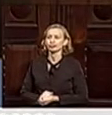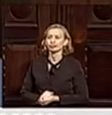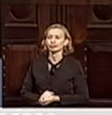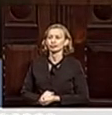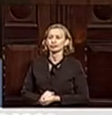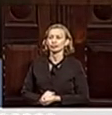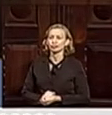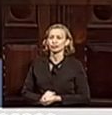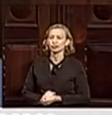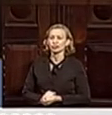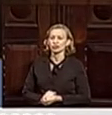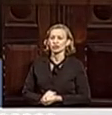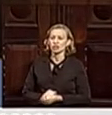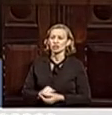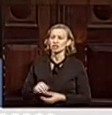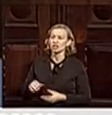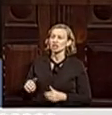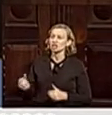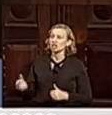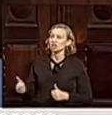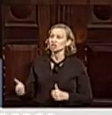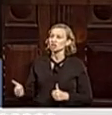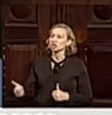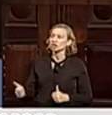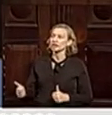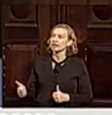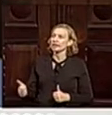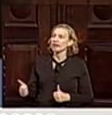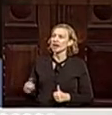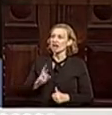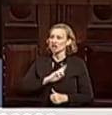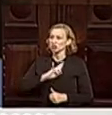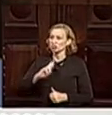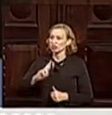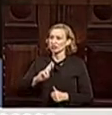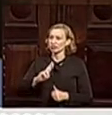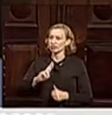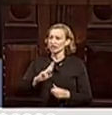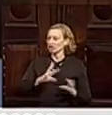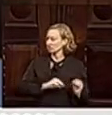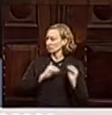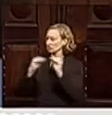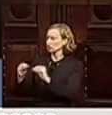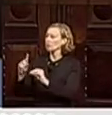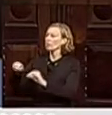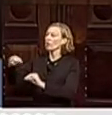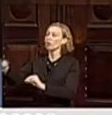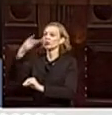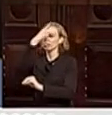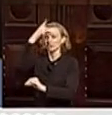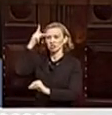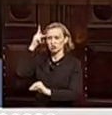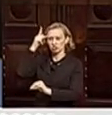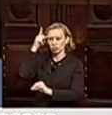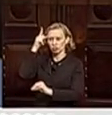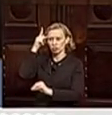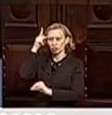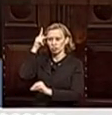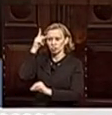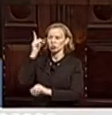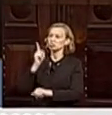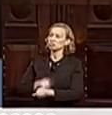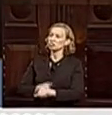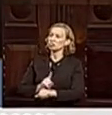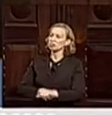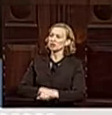transferir responsabilidades daqueles que conduziram a administração da casa durante aquela